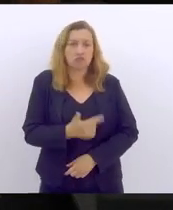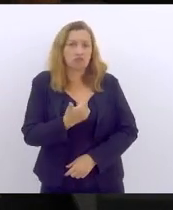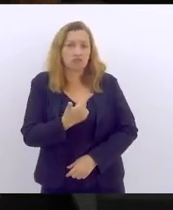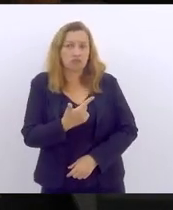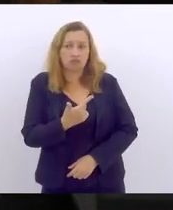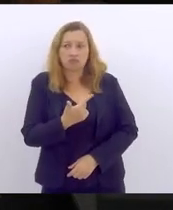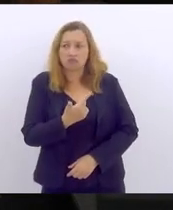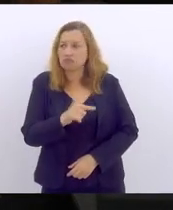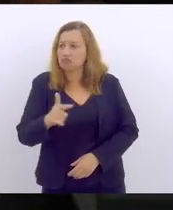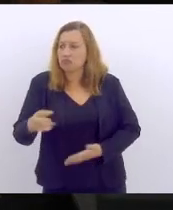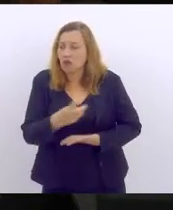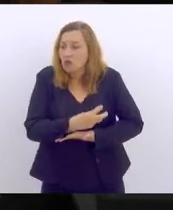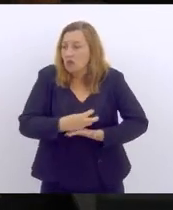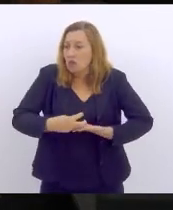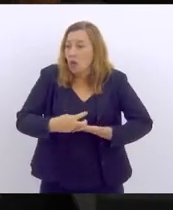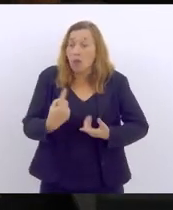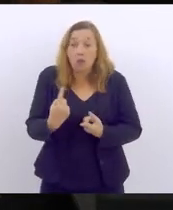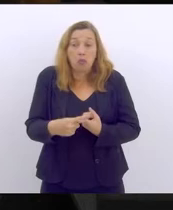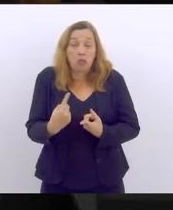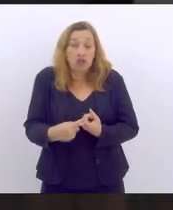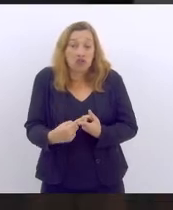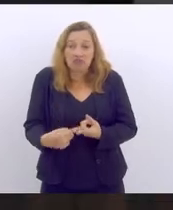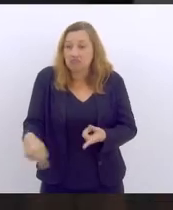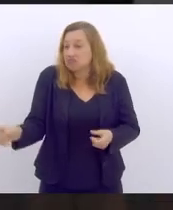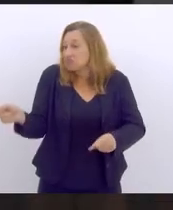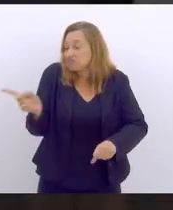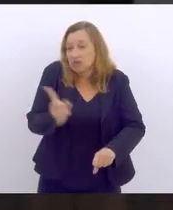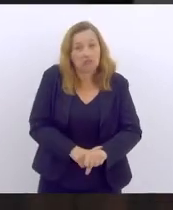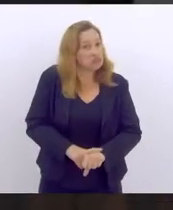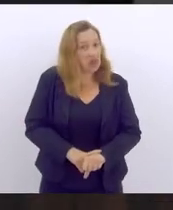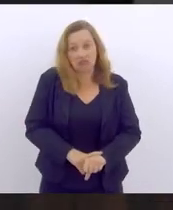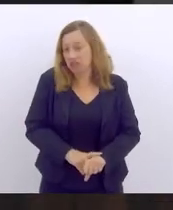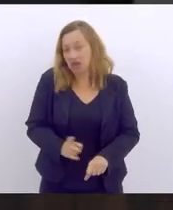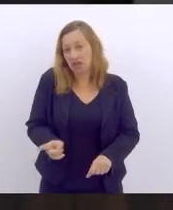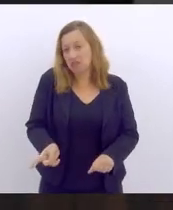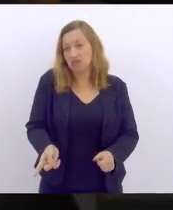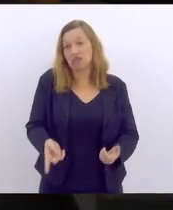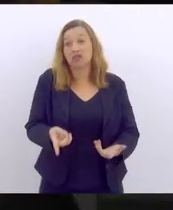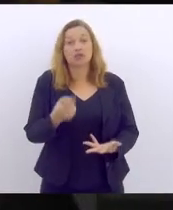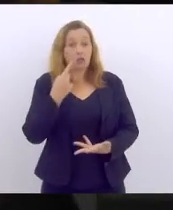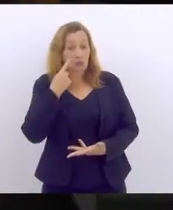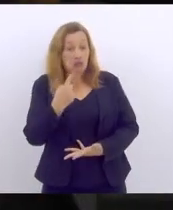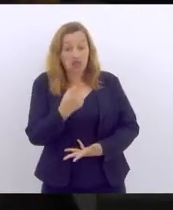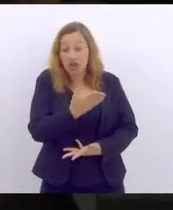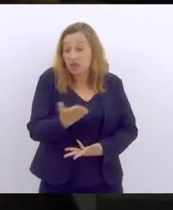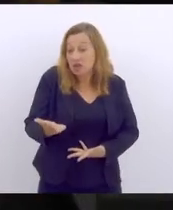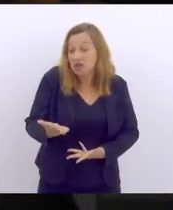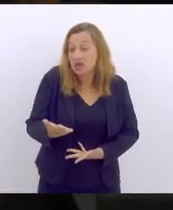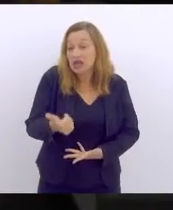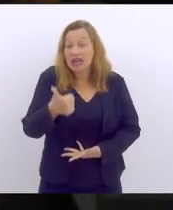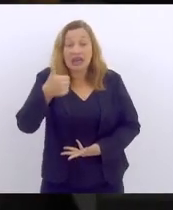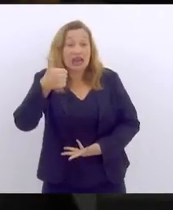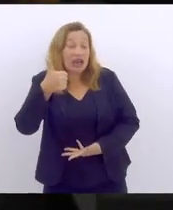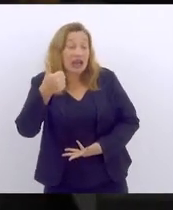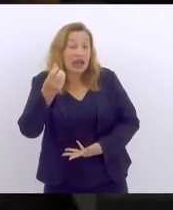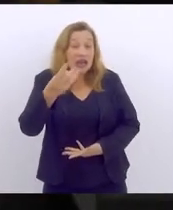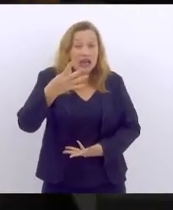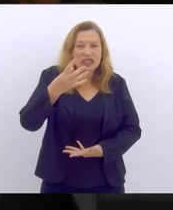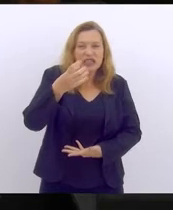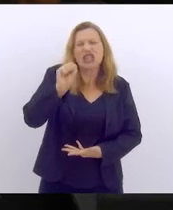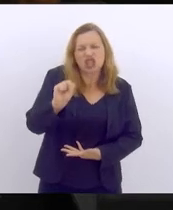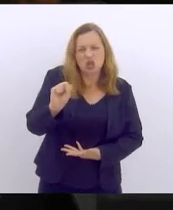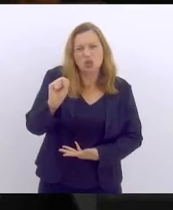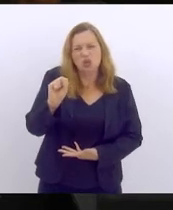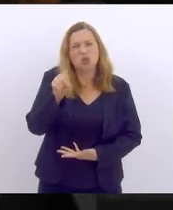pronto cassação né porque não há tempo nós estamos aí praticamente 14 16 a 18